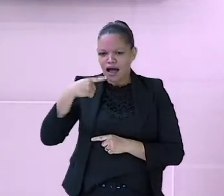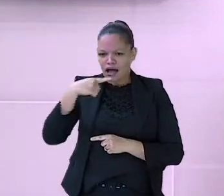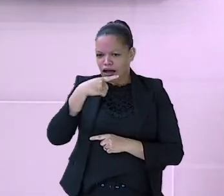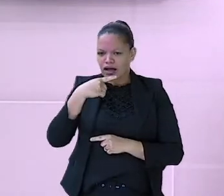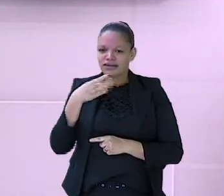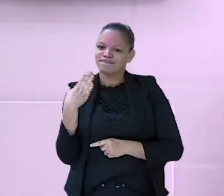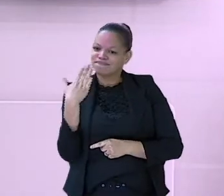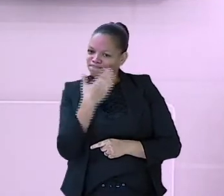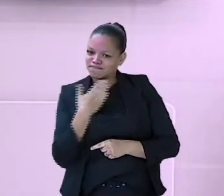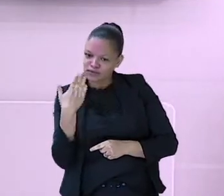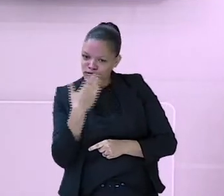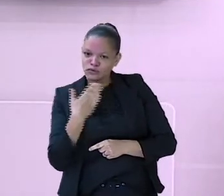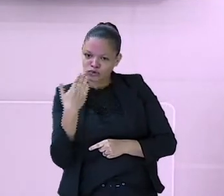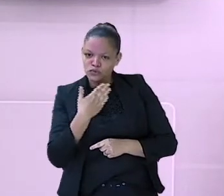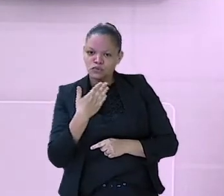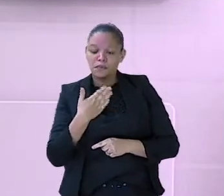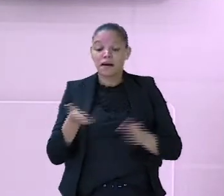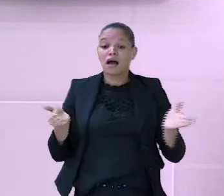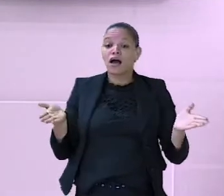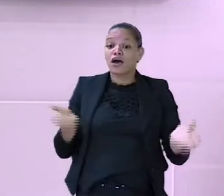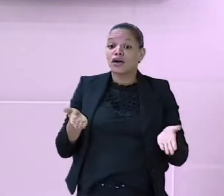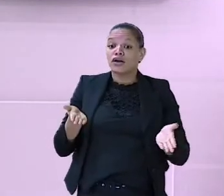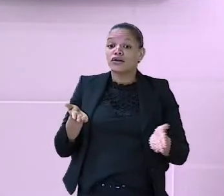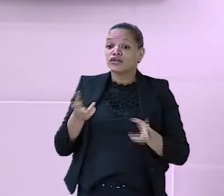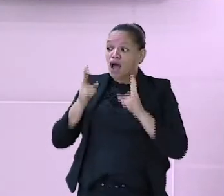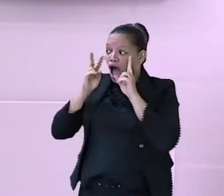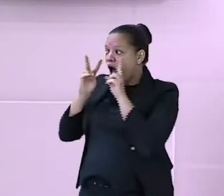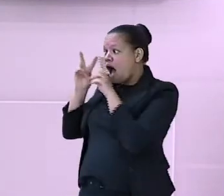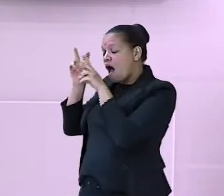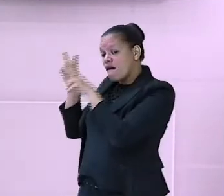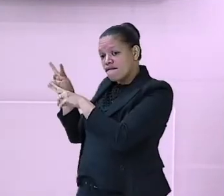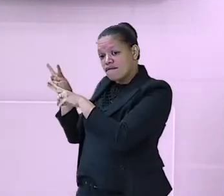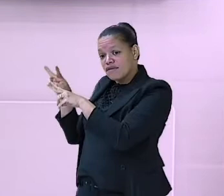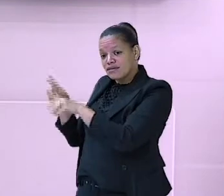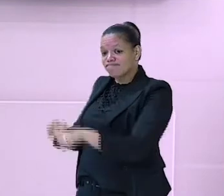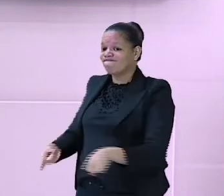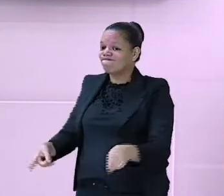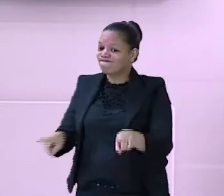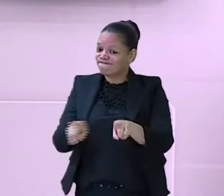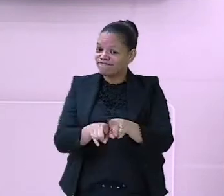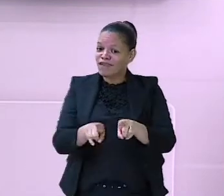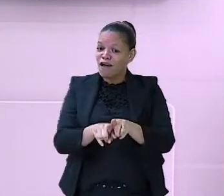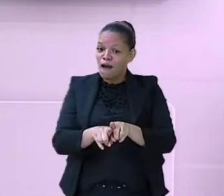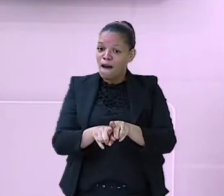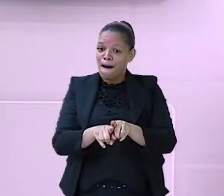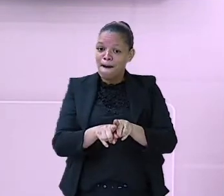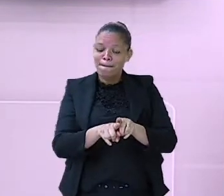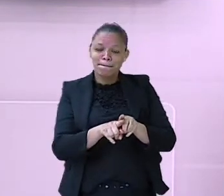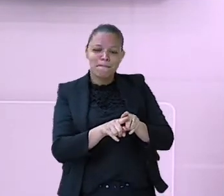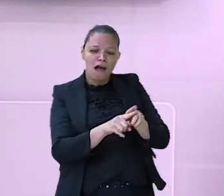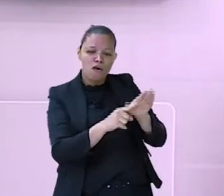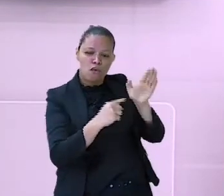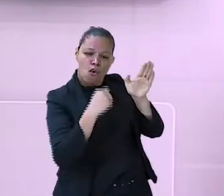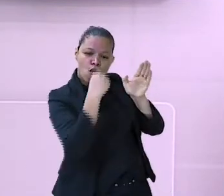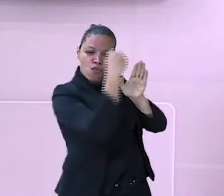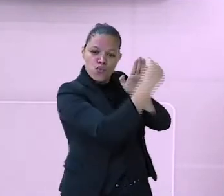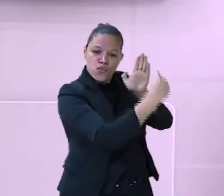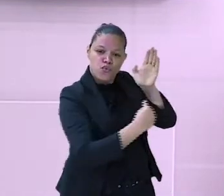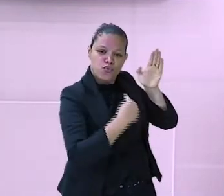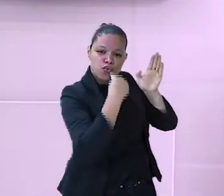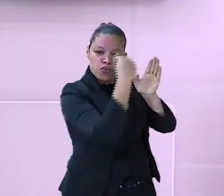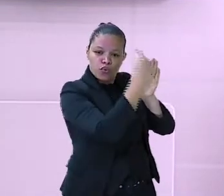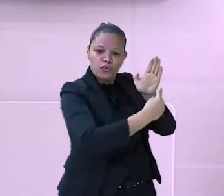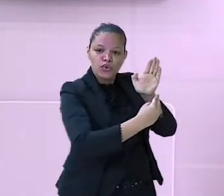logo depois, como nós vimos anteriormente, o ciclo do café. Então, todos esses produtos aí fizeram o quê? Com que o Brasil